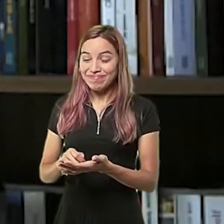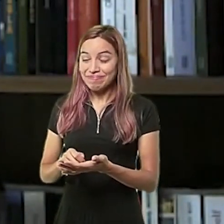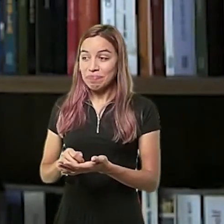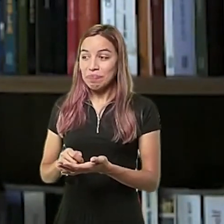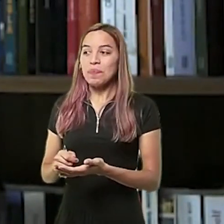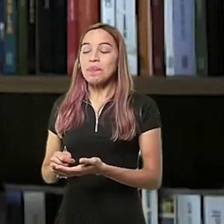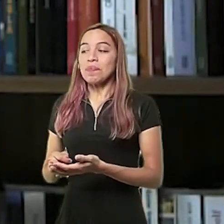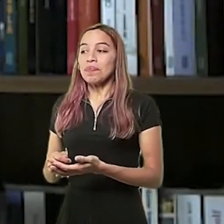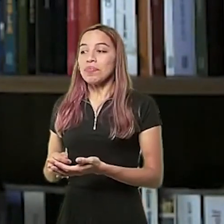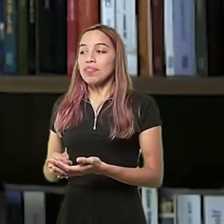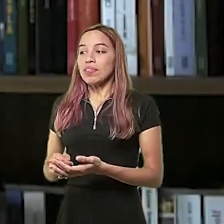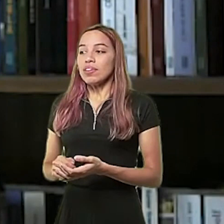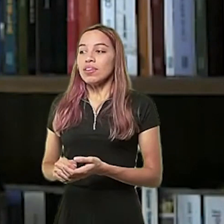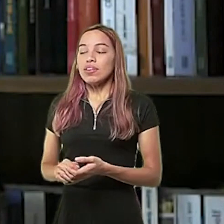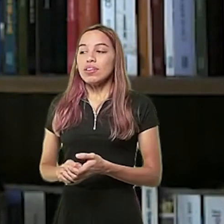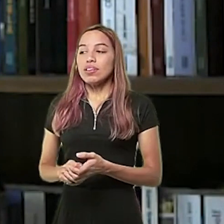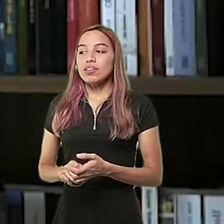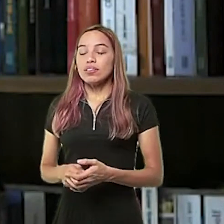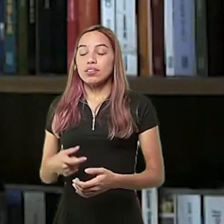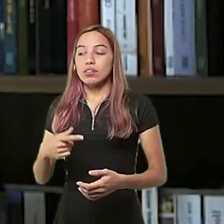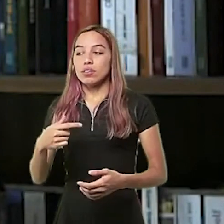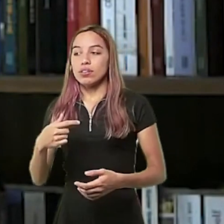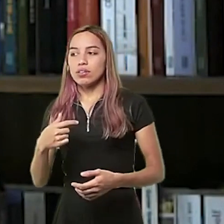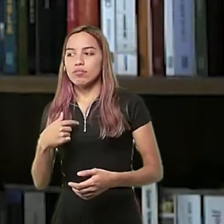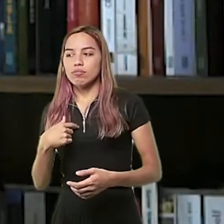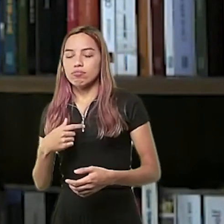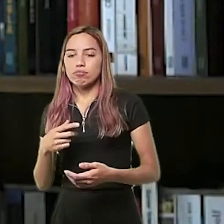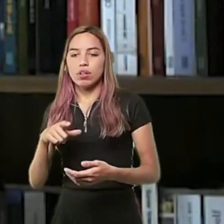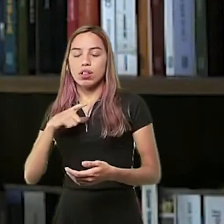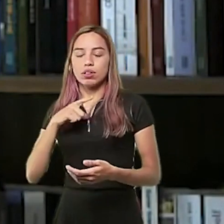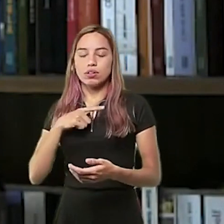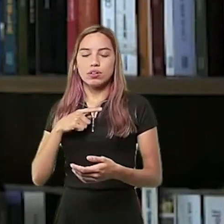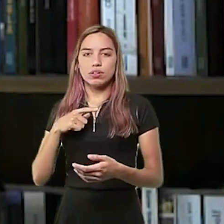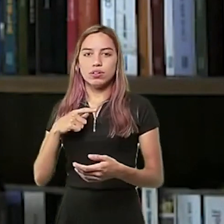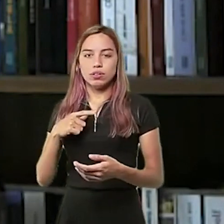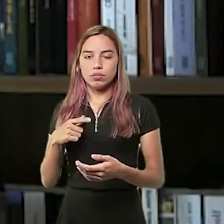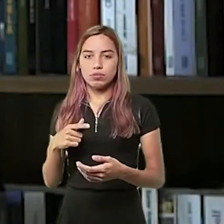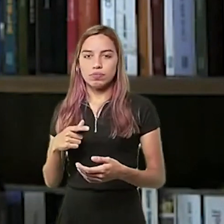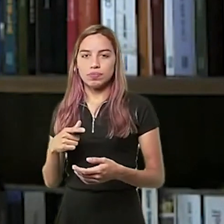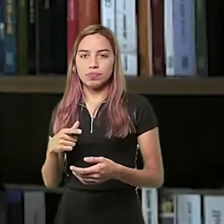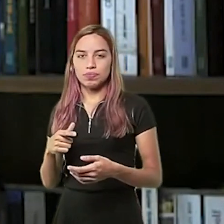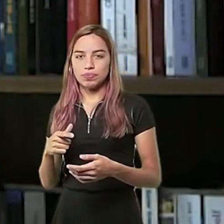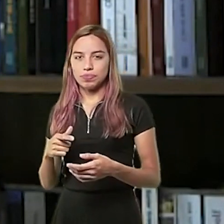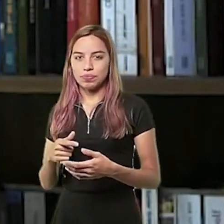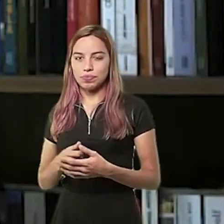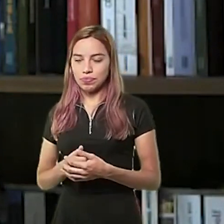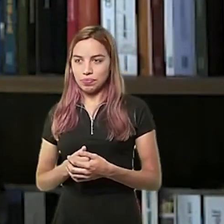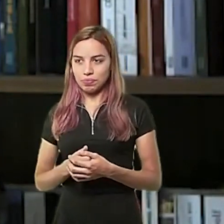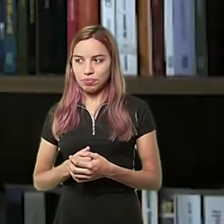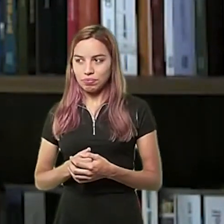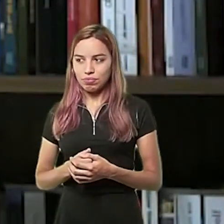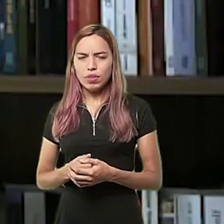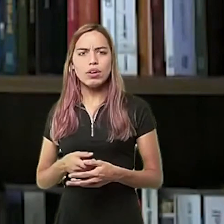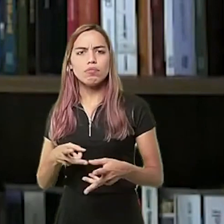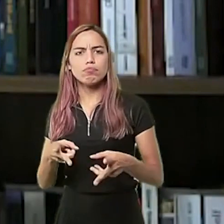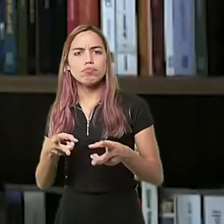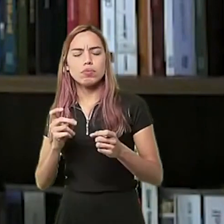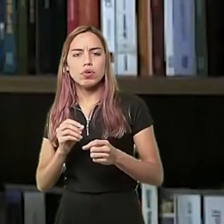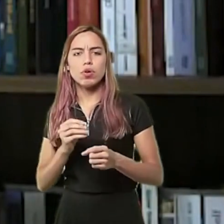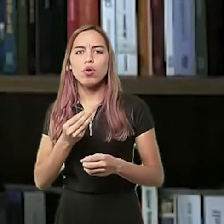foi vendo unidade em algumas histórias e viu que poderia ser uma coletânea com